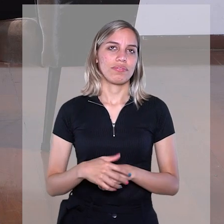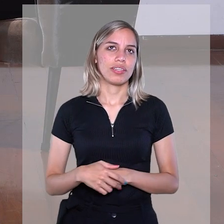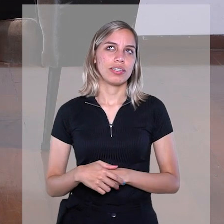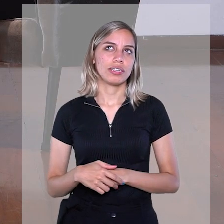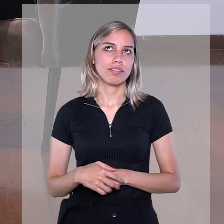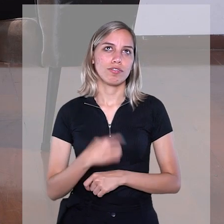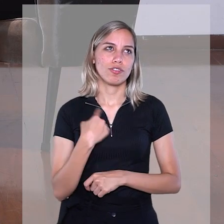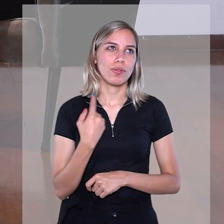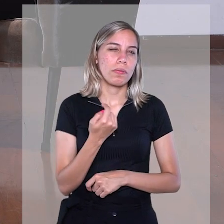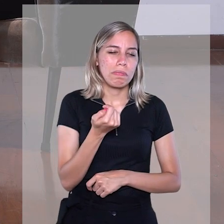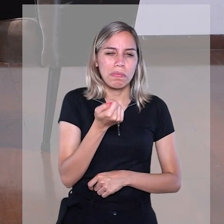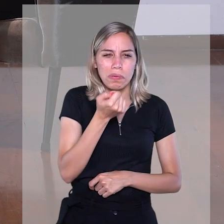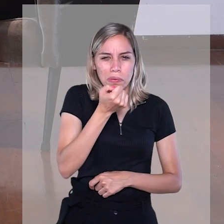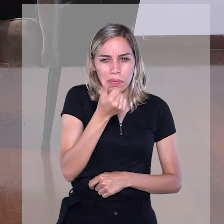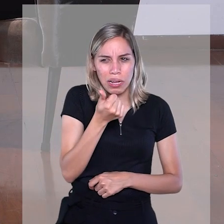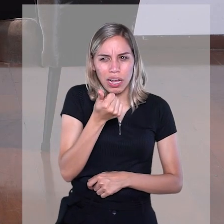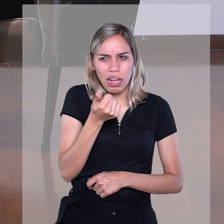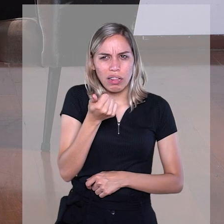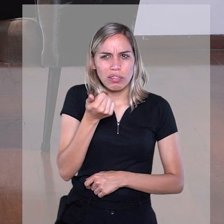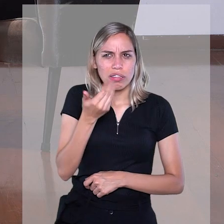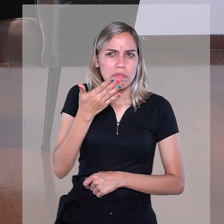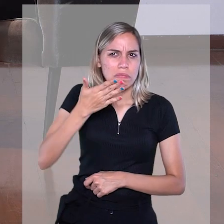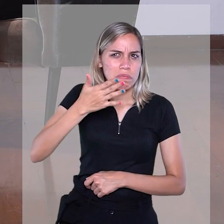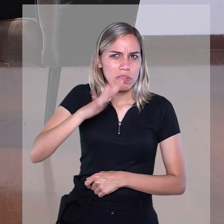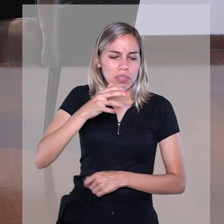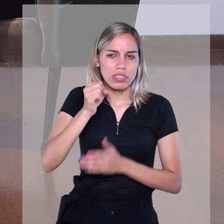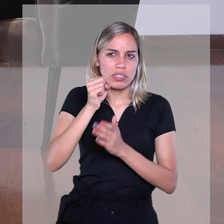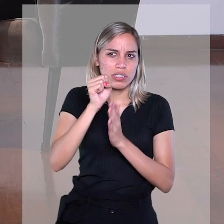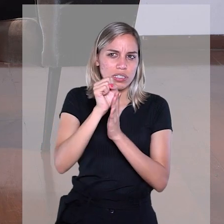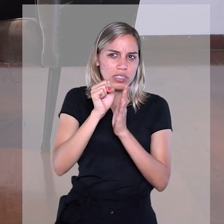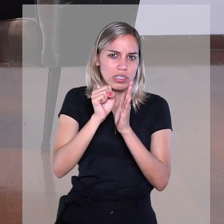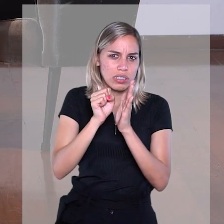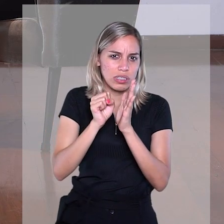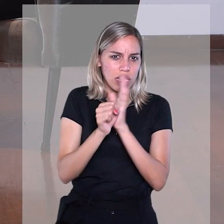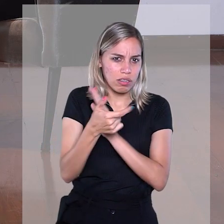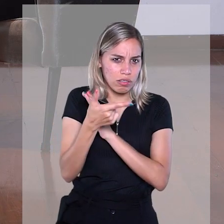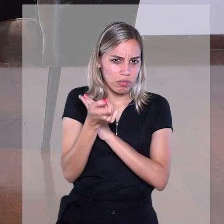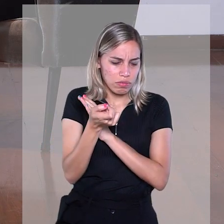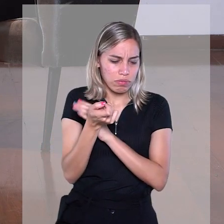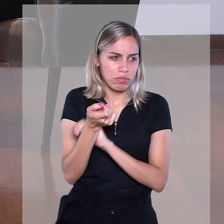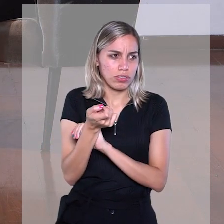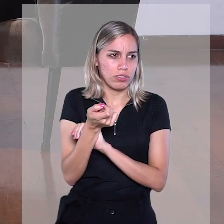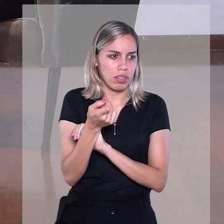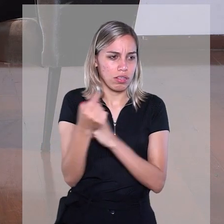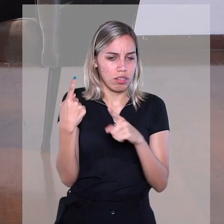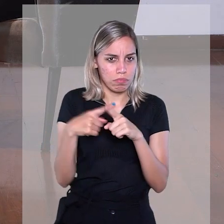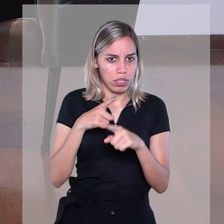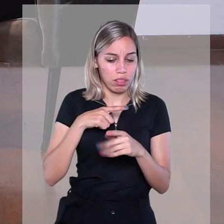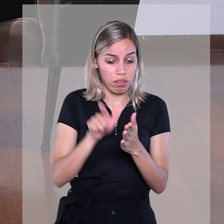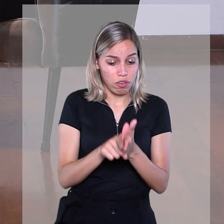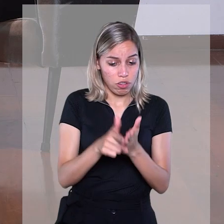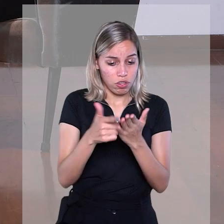esse momento que eu mencionei no início dos anos 20, da imprensa negra, que além de fazer jornais